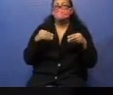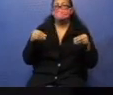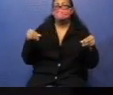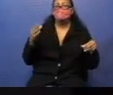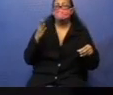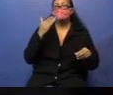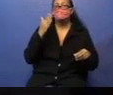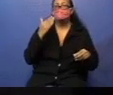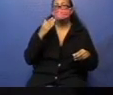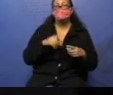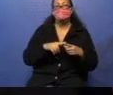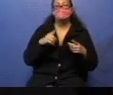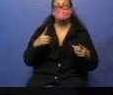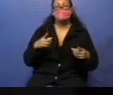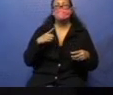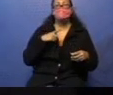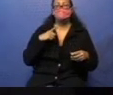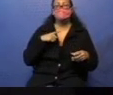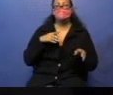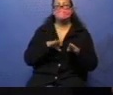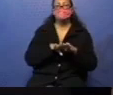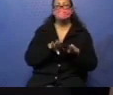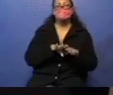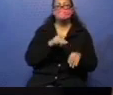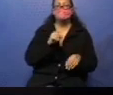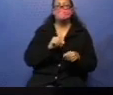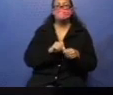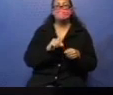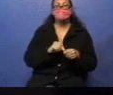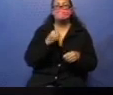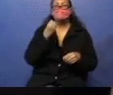alimento. Mas tem aqueles que fazem bem.